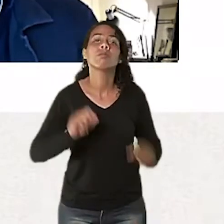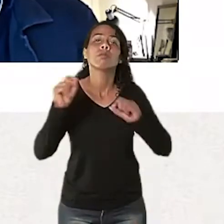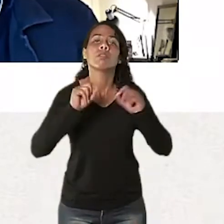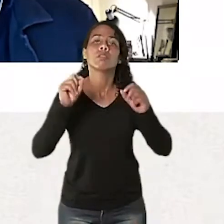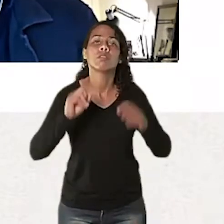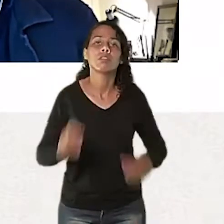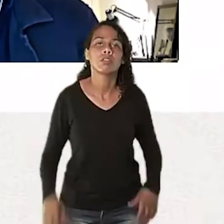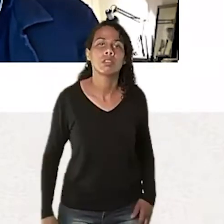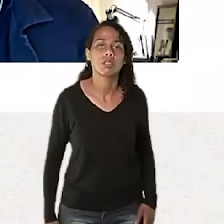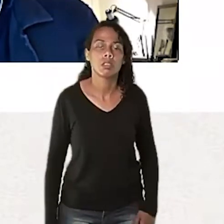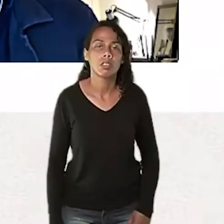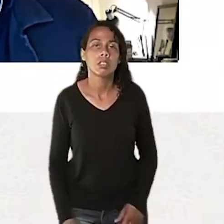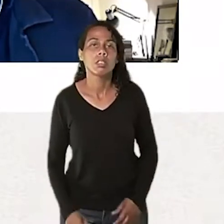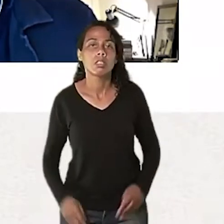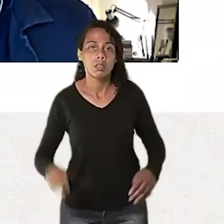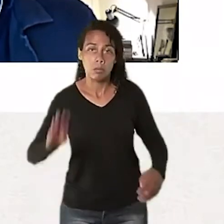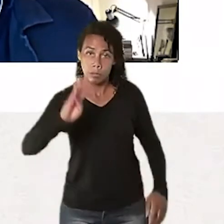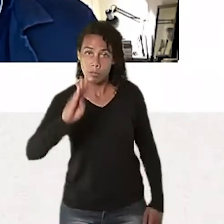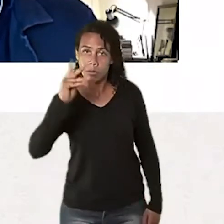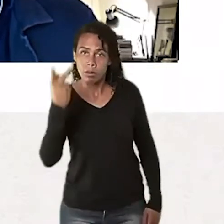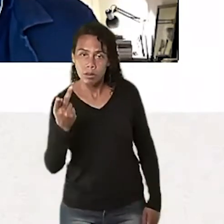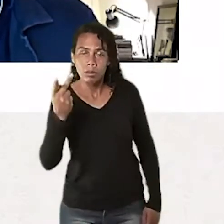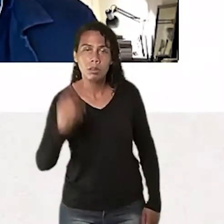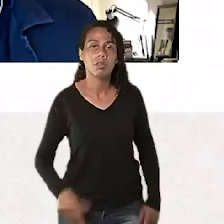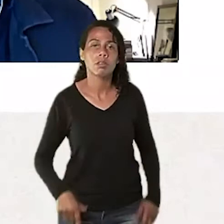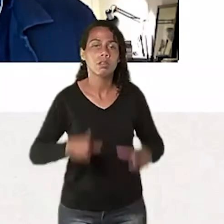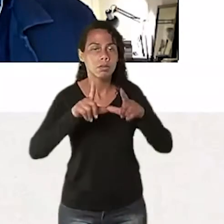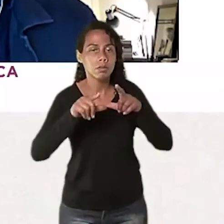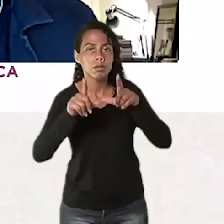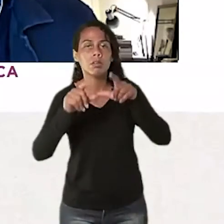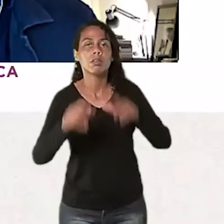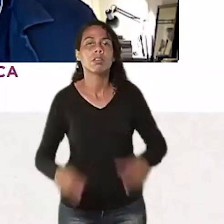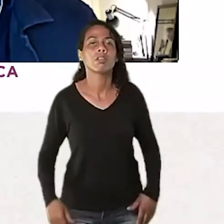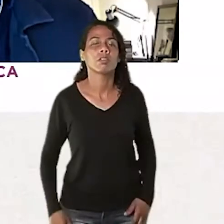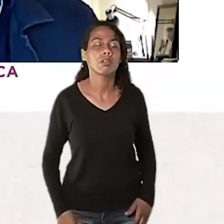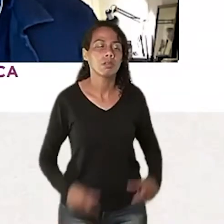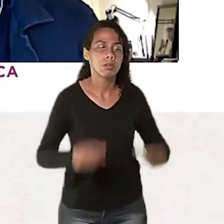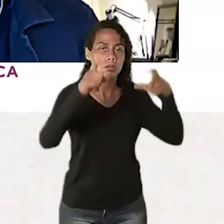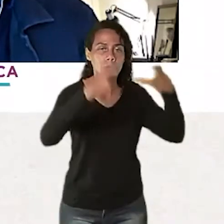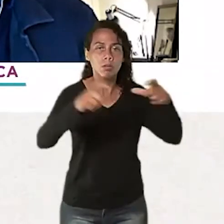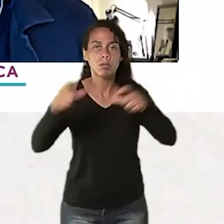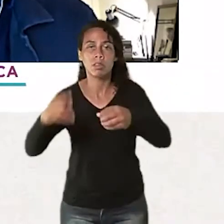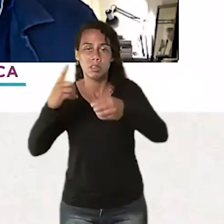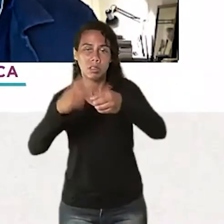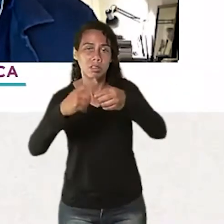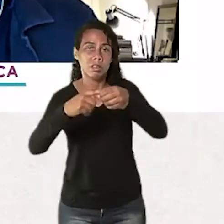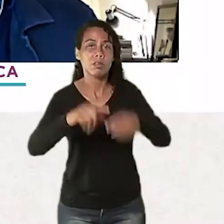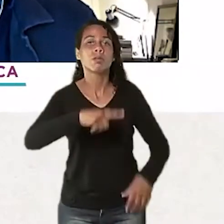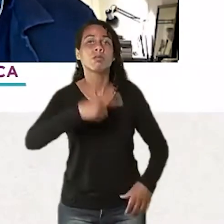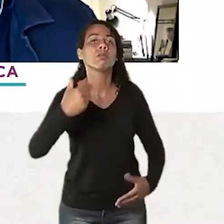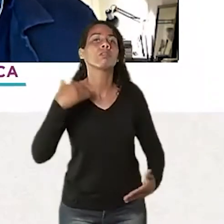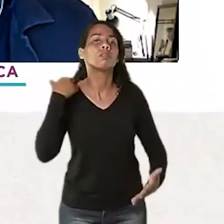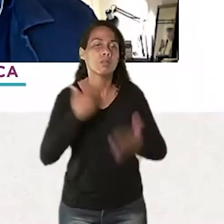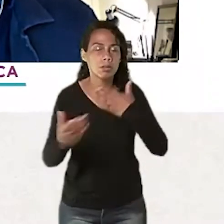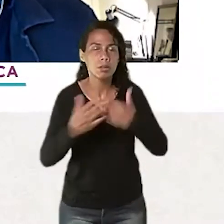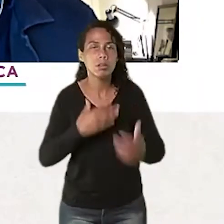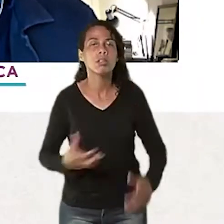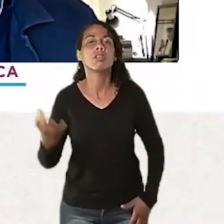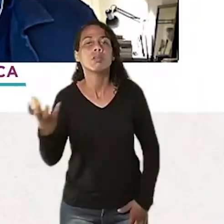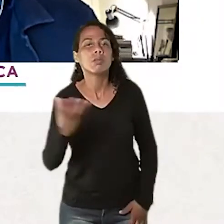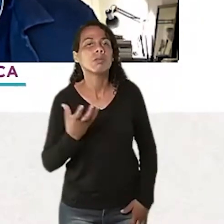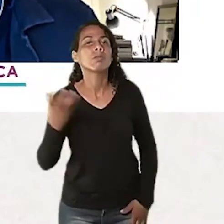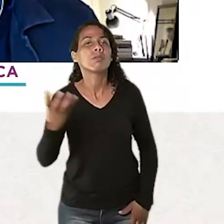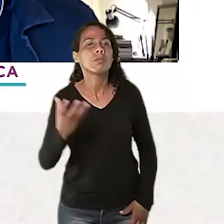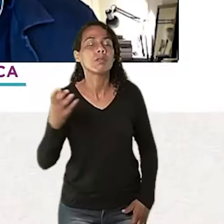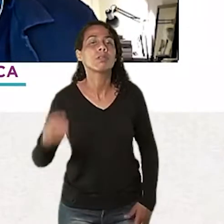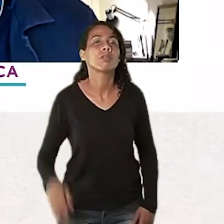afora, né? Ainda mais os brasileiros que, infelizmente, não são bem recebidos em nenhum lugar do